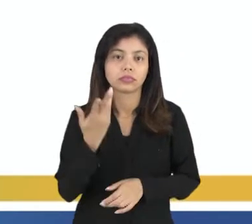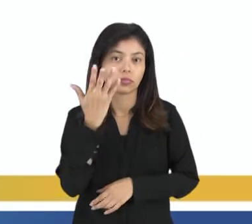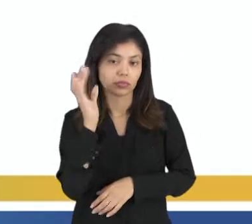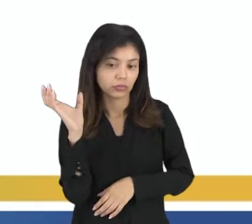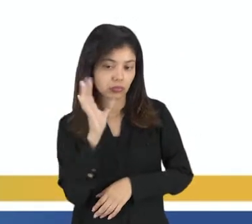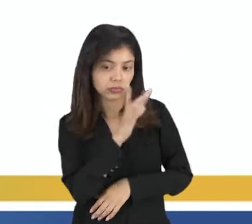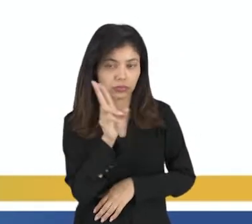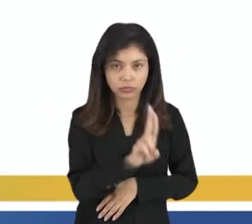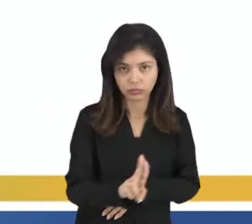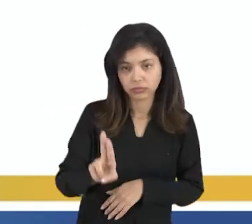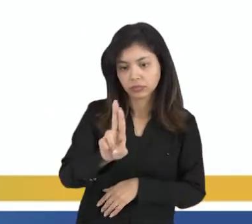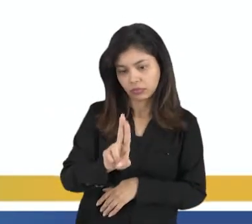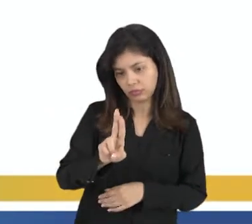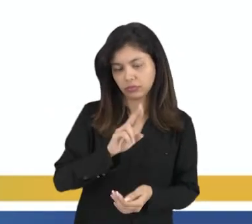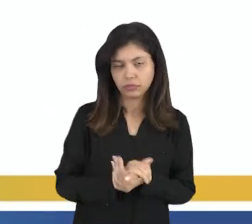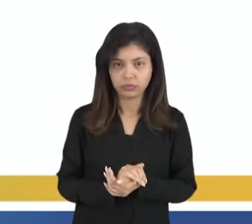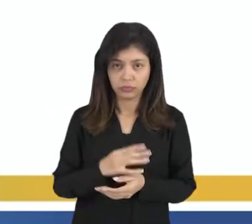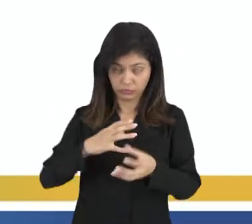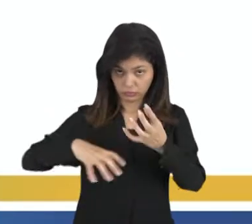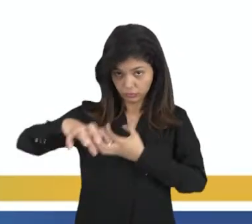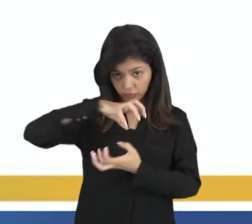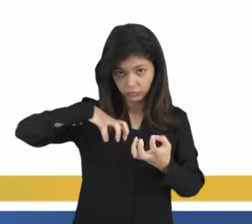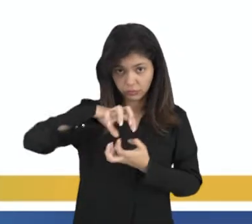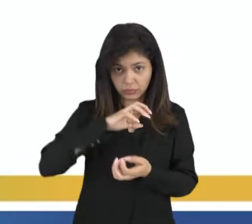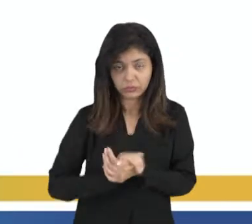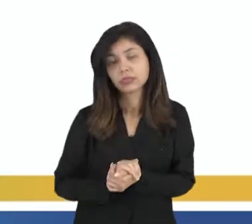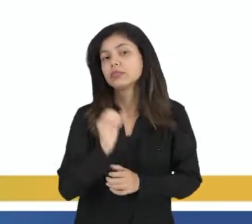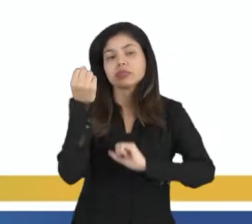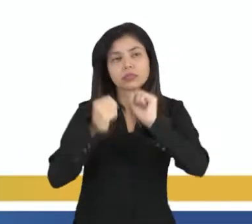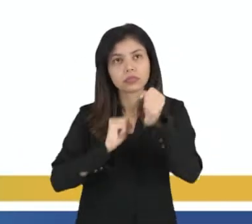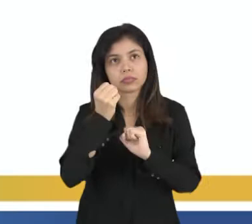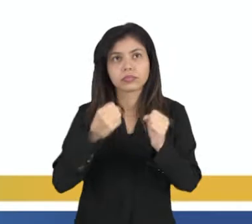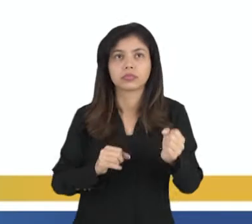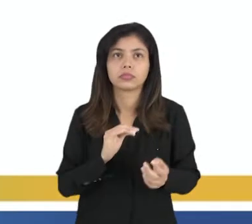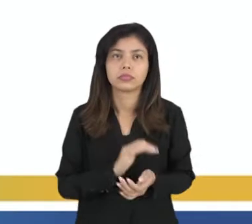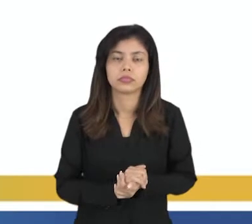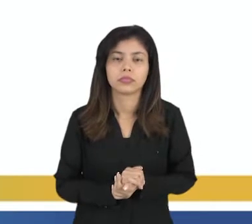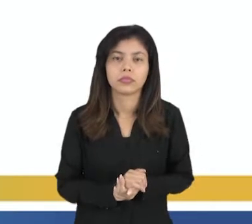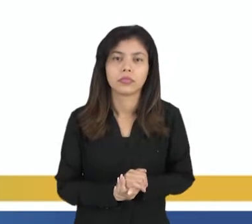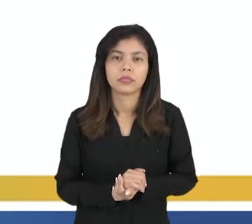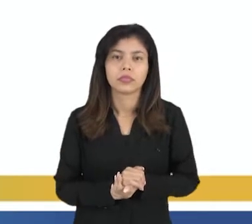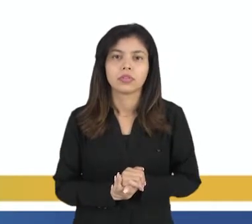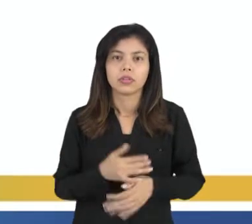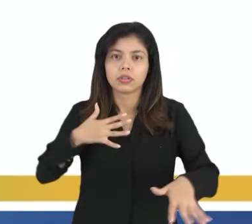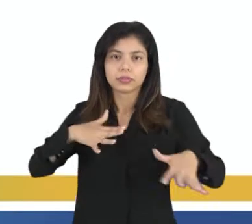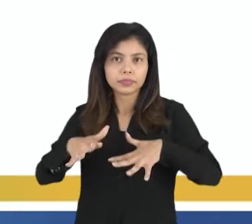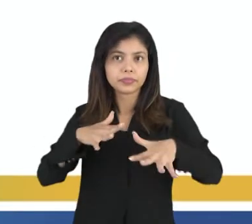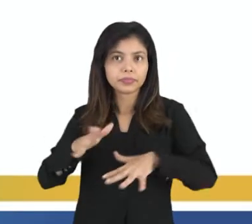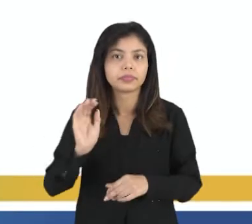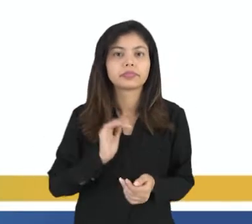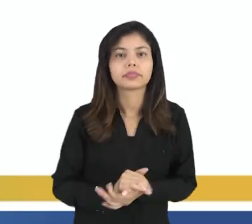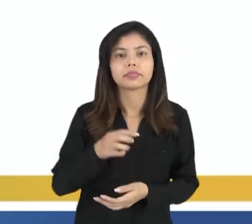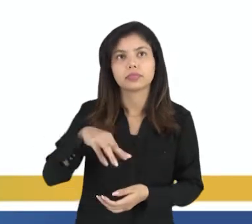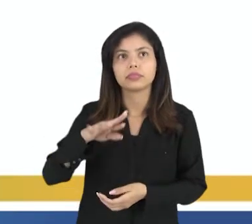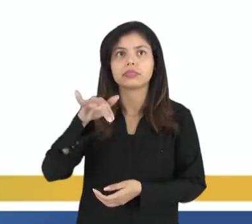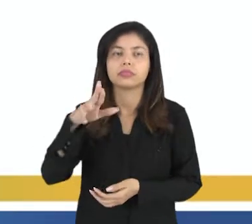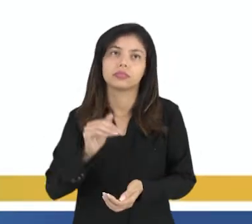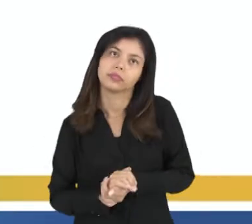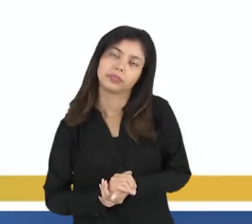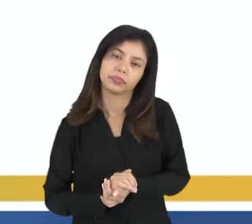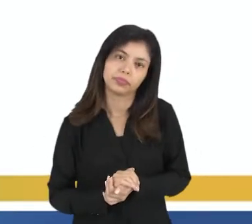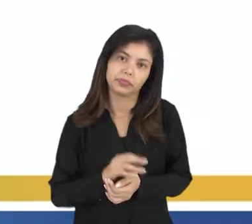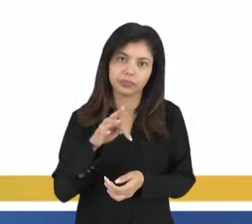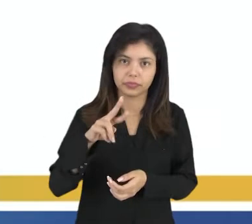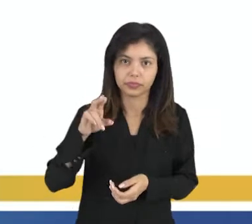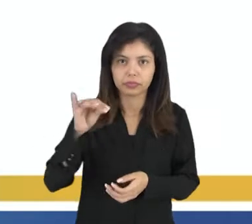ele foi utilizado na Revolução Industrial para movimentar máquinas, né? Os motores